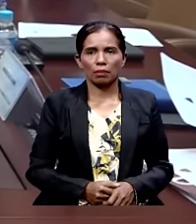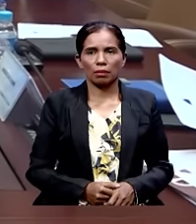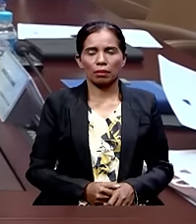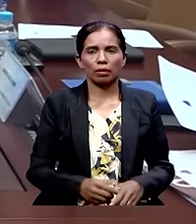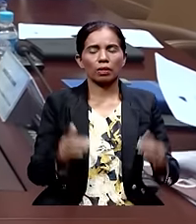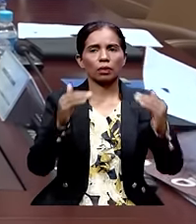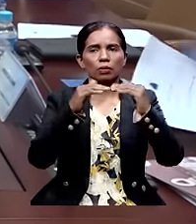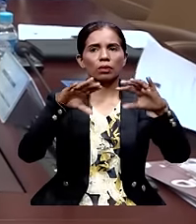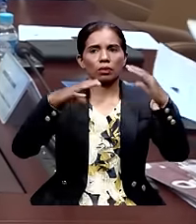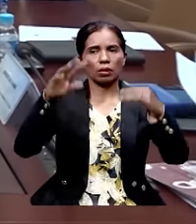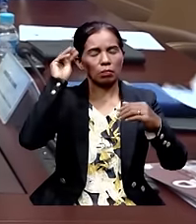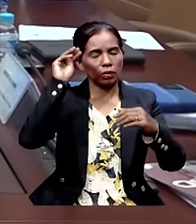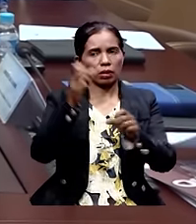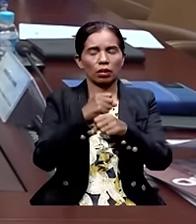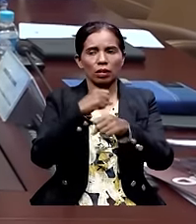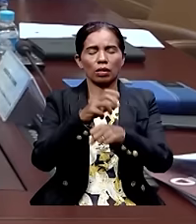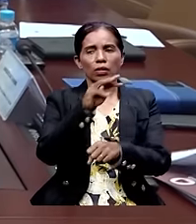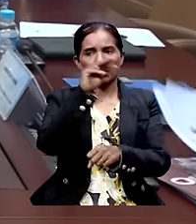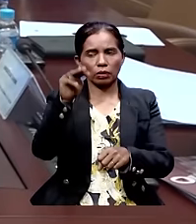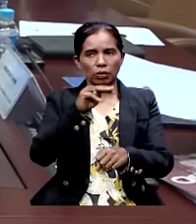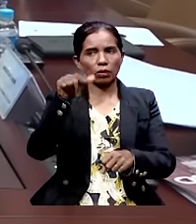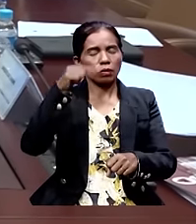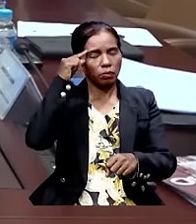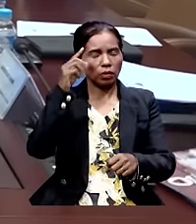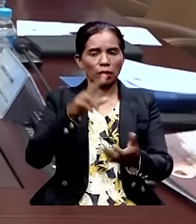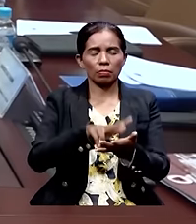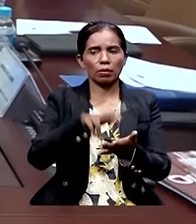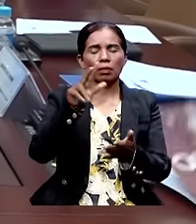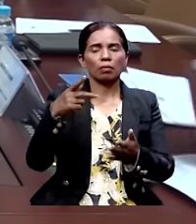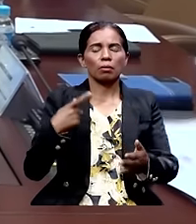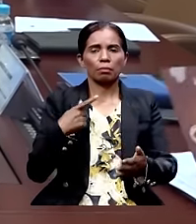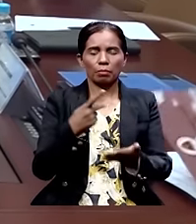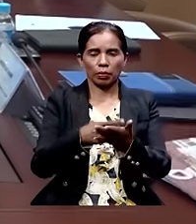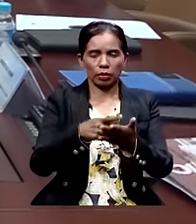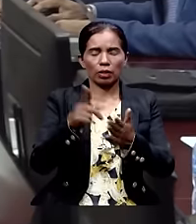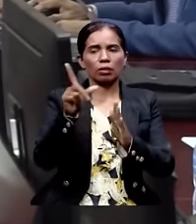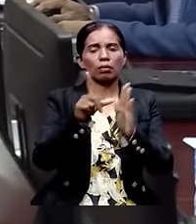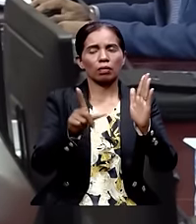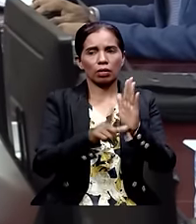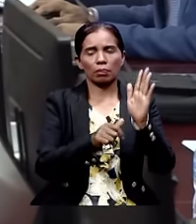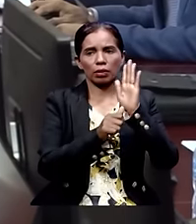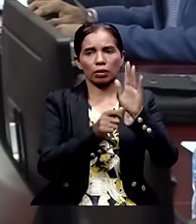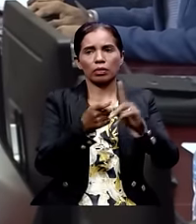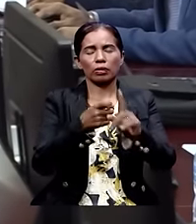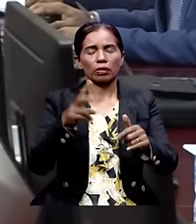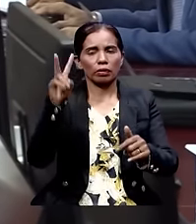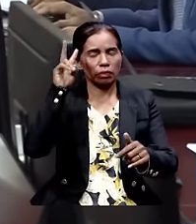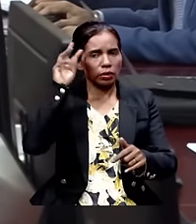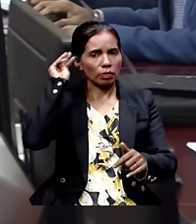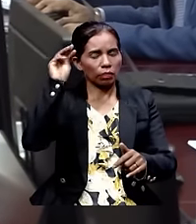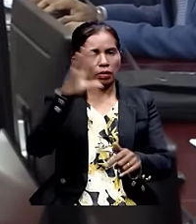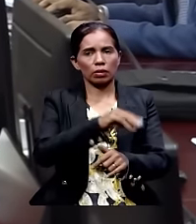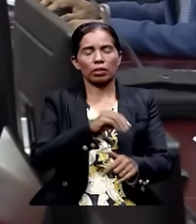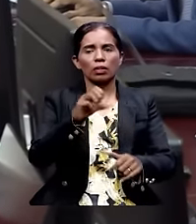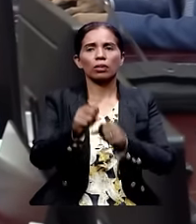Reunião Conselho Ministro Nebe Halau e a segunda, né? Governo aprova projeto resolução. Nebe apresenta Rússia Vice-Ministra